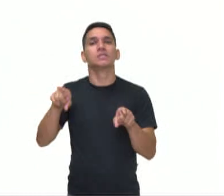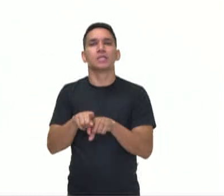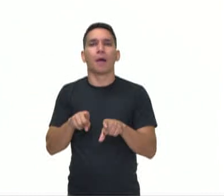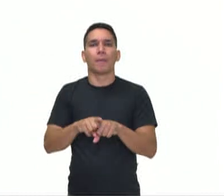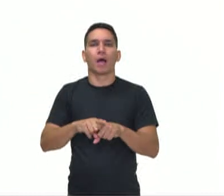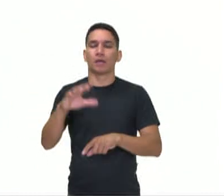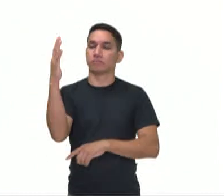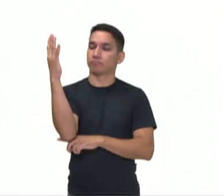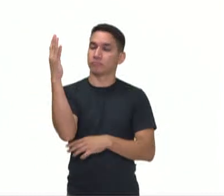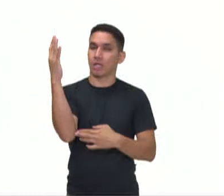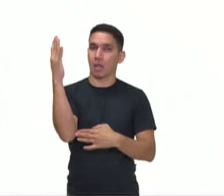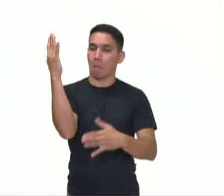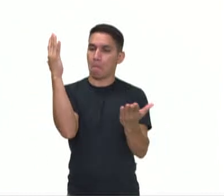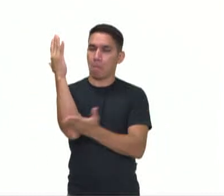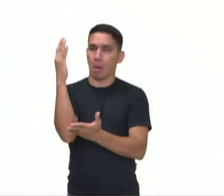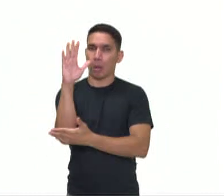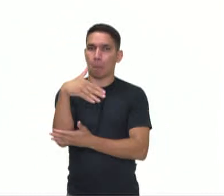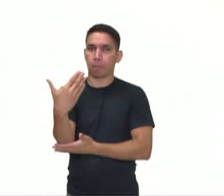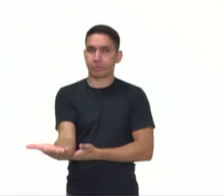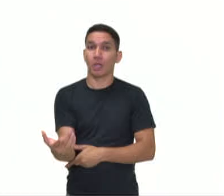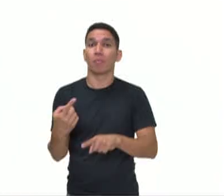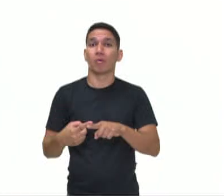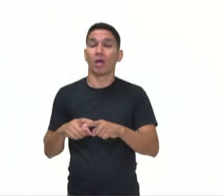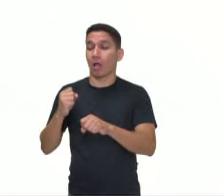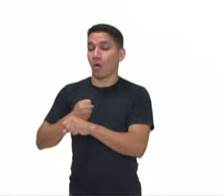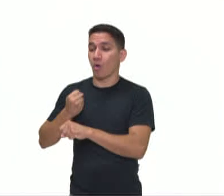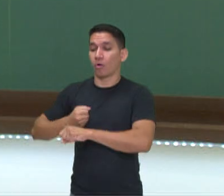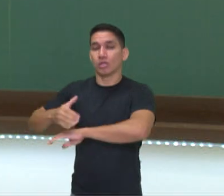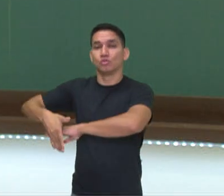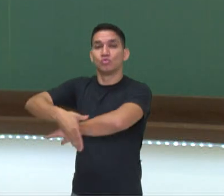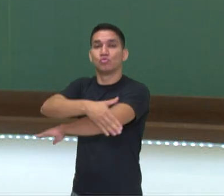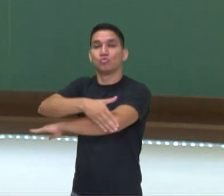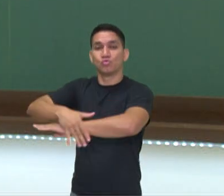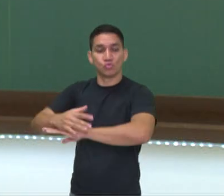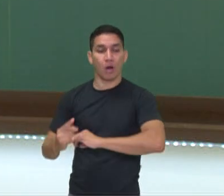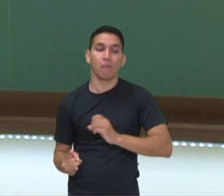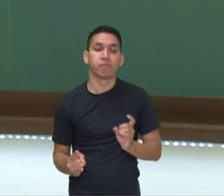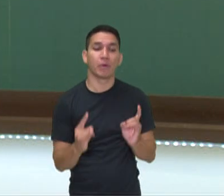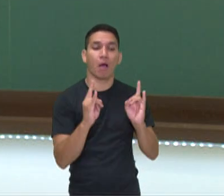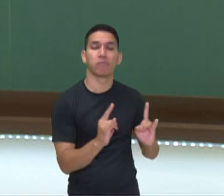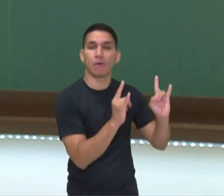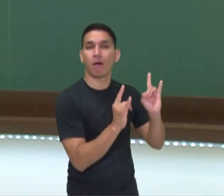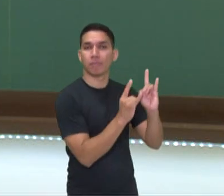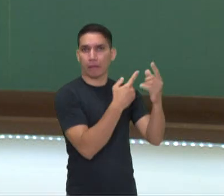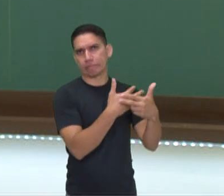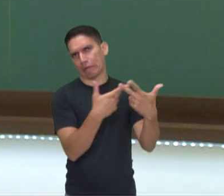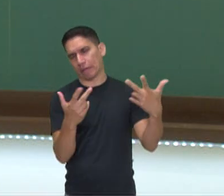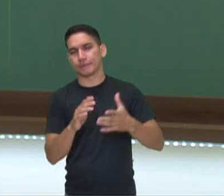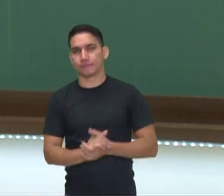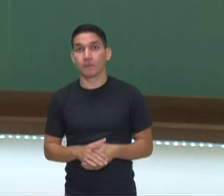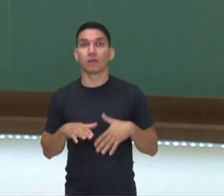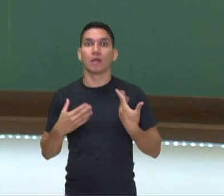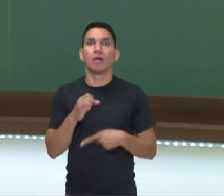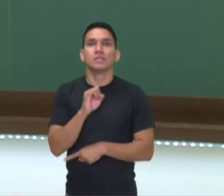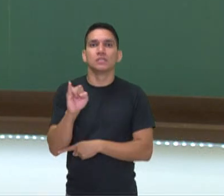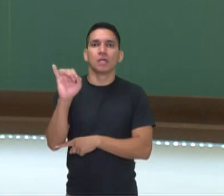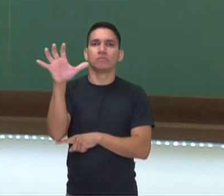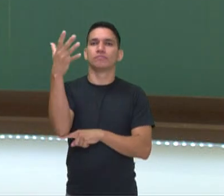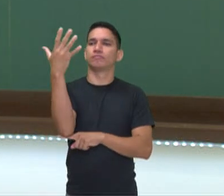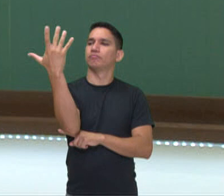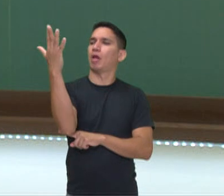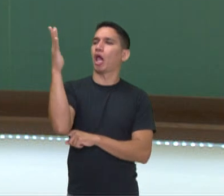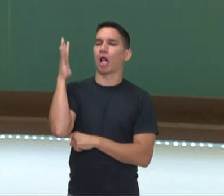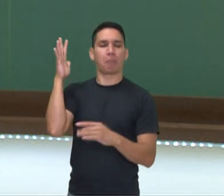vegetação, que dá lugar a ruas, prédios, etc. Então a gente percebe que a retirada da cobertura vegetal,